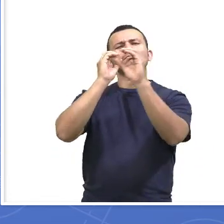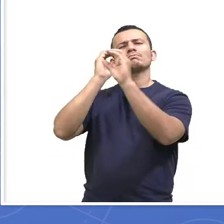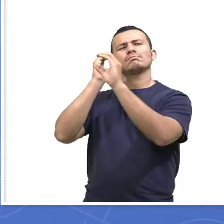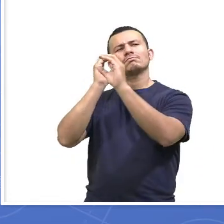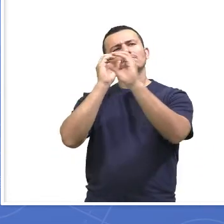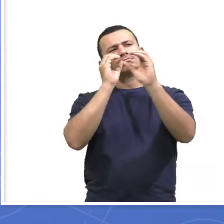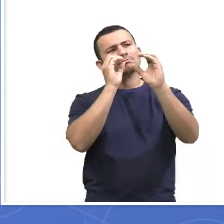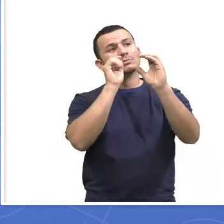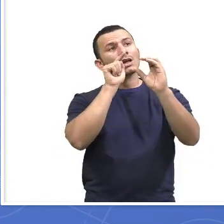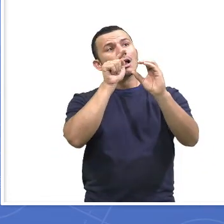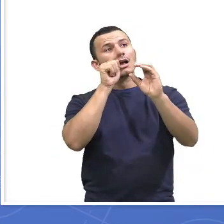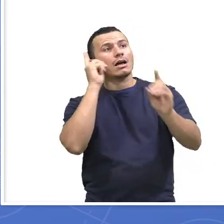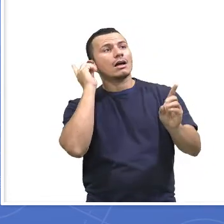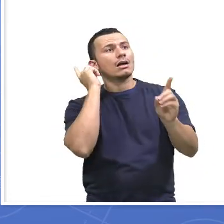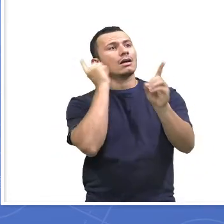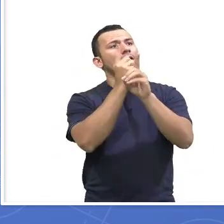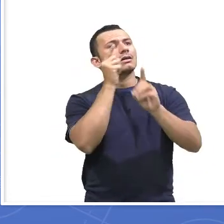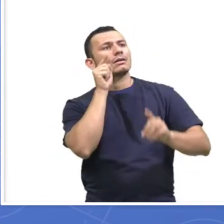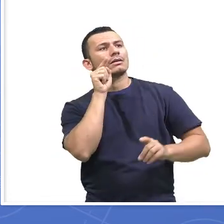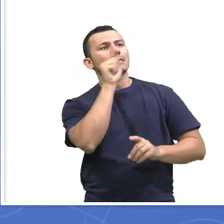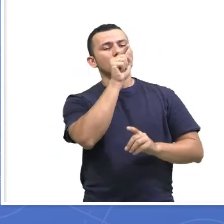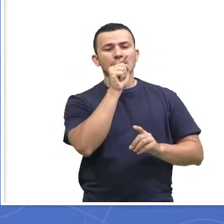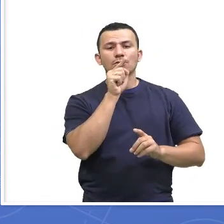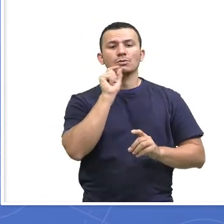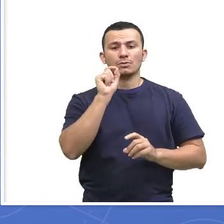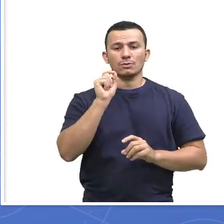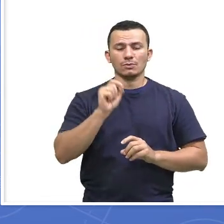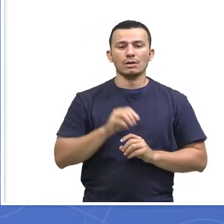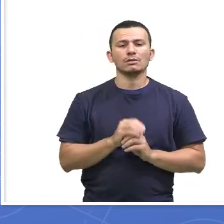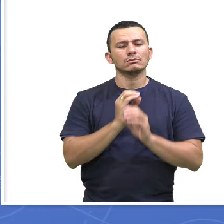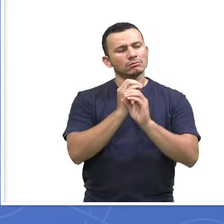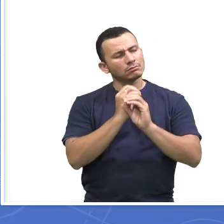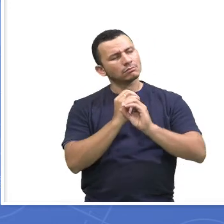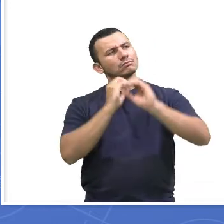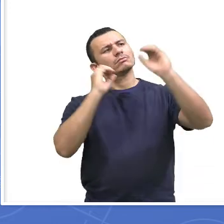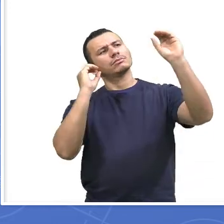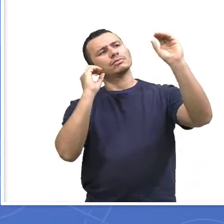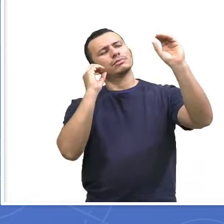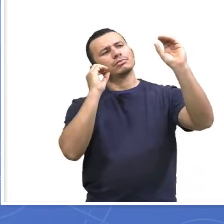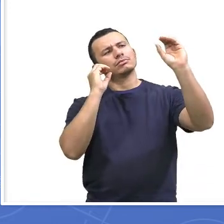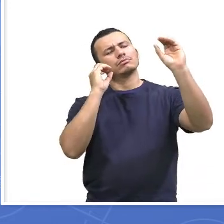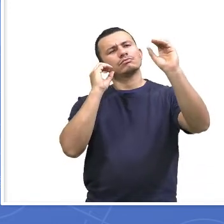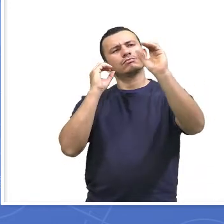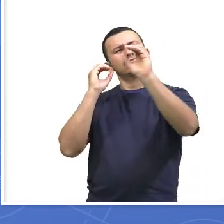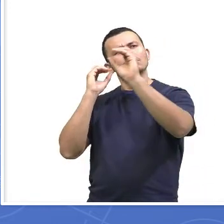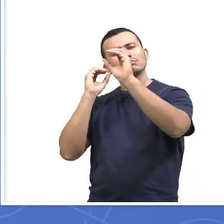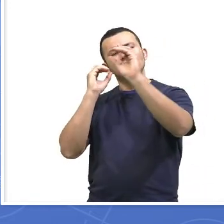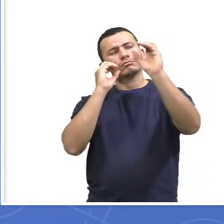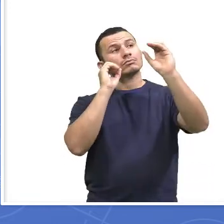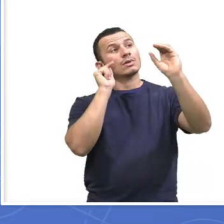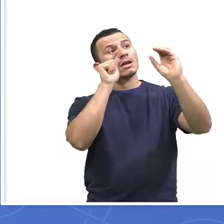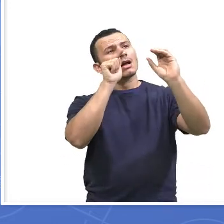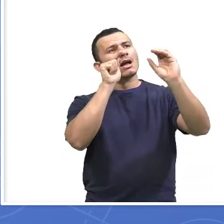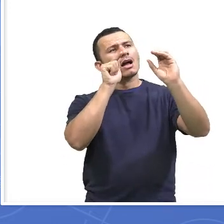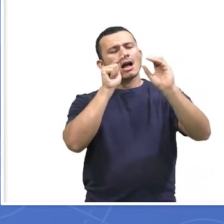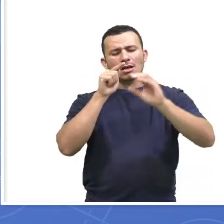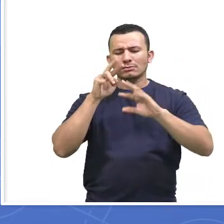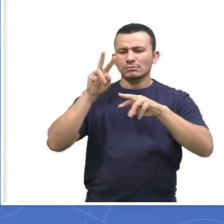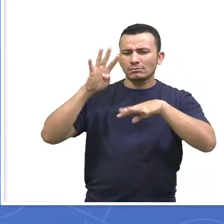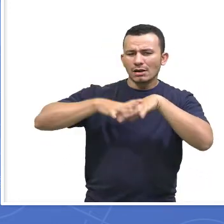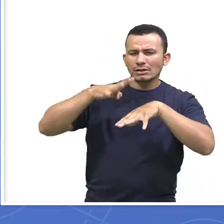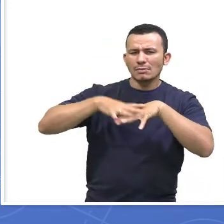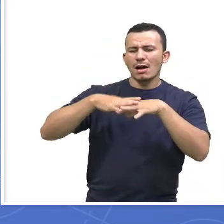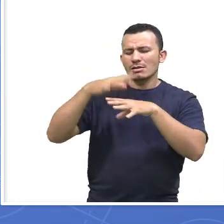instrumentos de trabalho, ele viu que, né, ele focou, e nesses estudos dele, fazendo cálculo